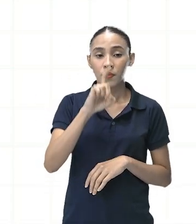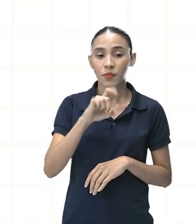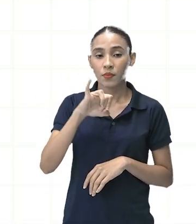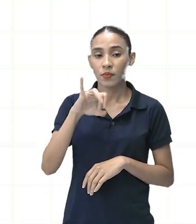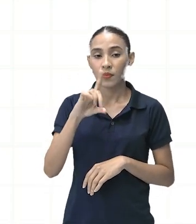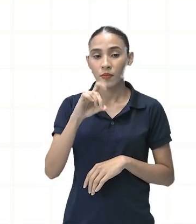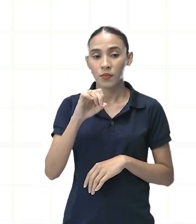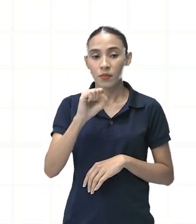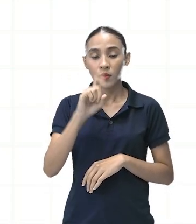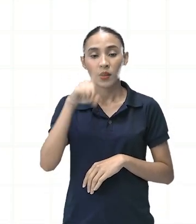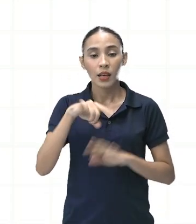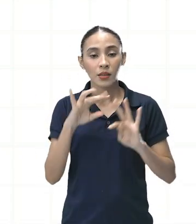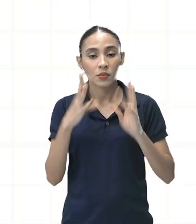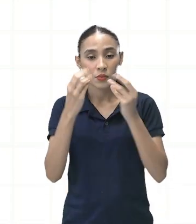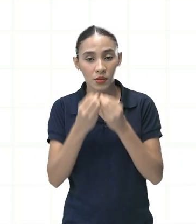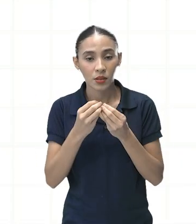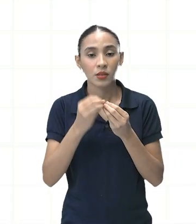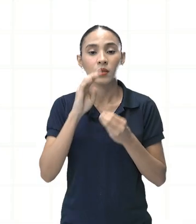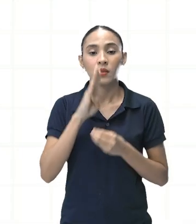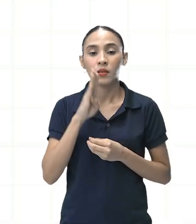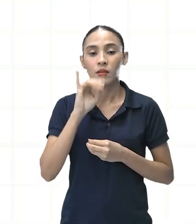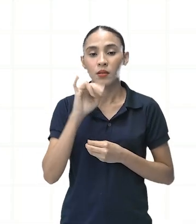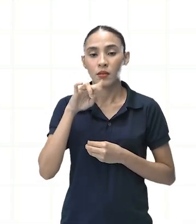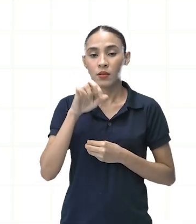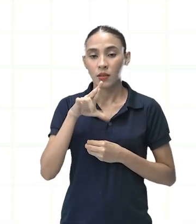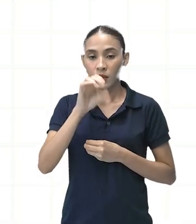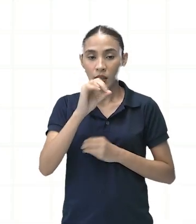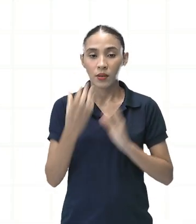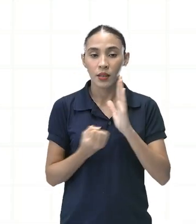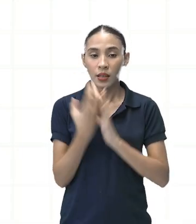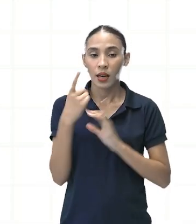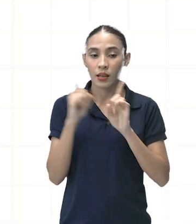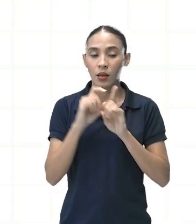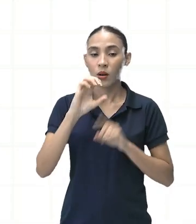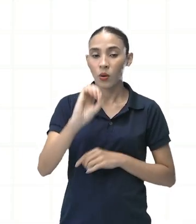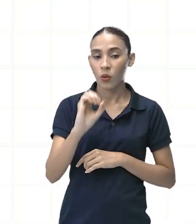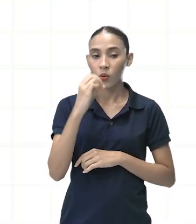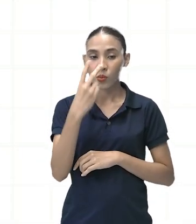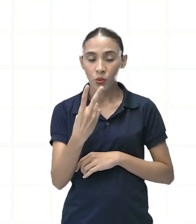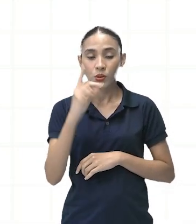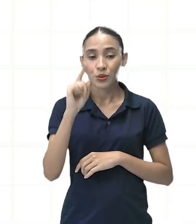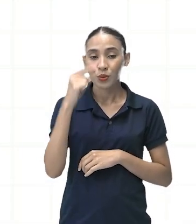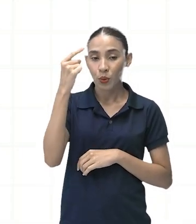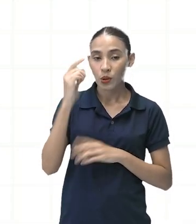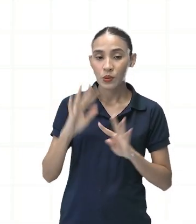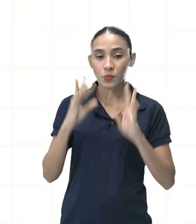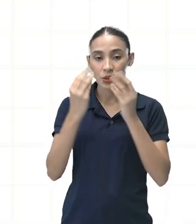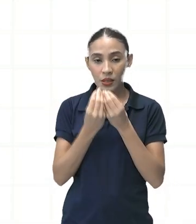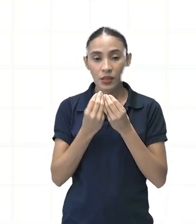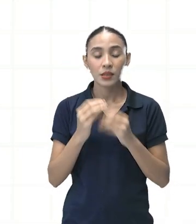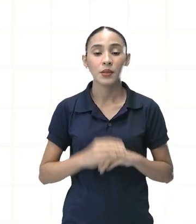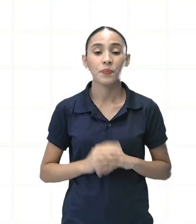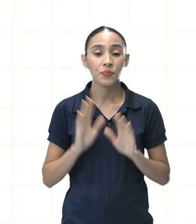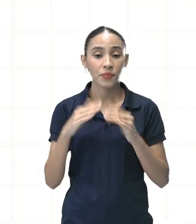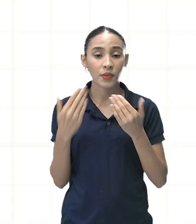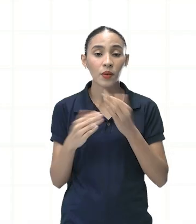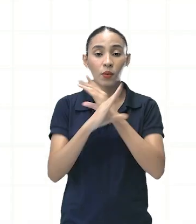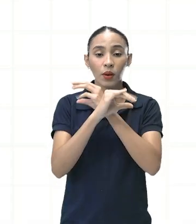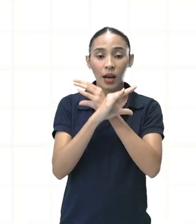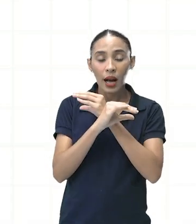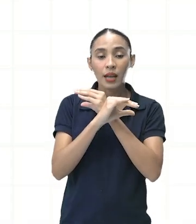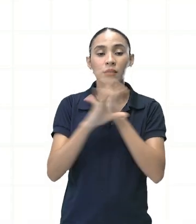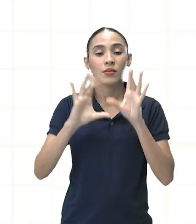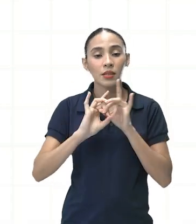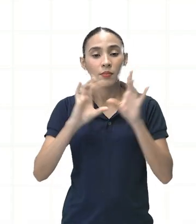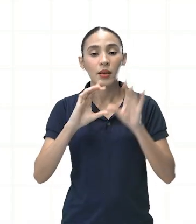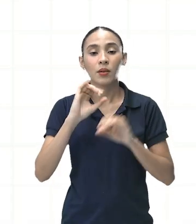por sua vez, são compostos binários formados por oxigênio e outro elemento. Então, ácido liberam